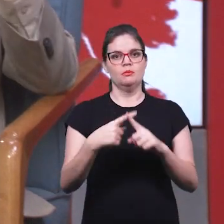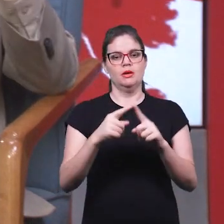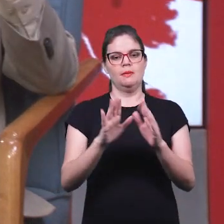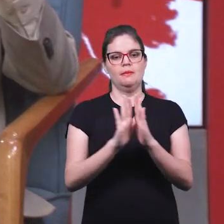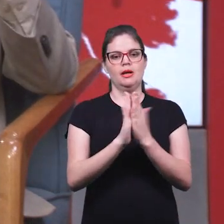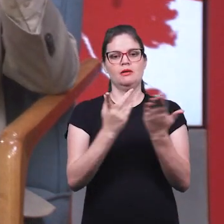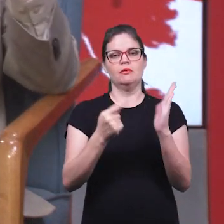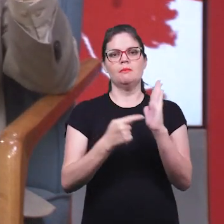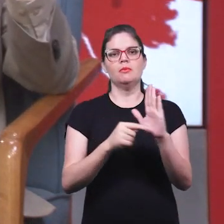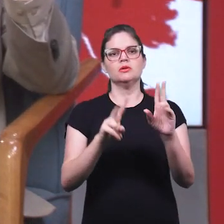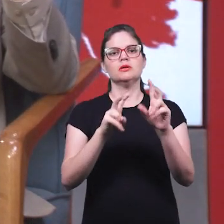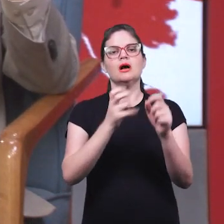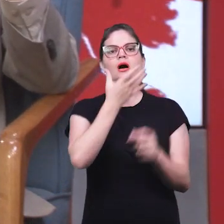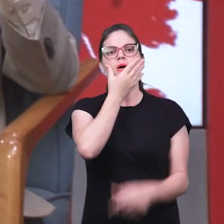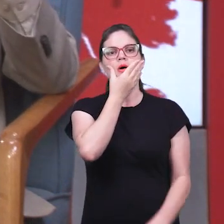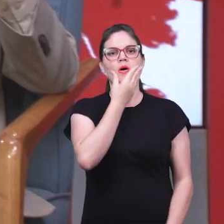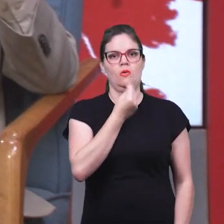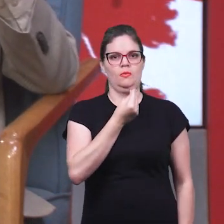Bíblia fala de varões.